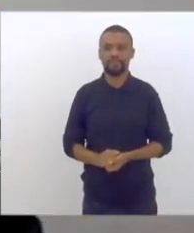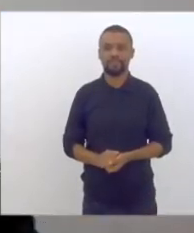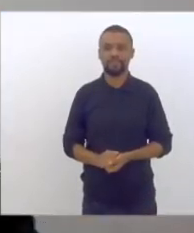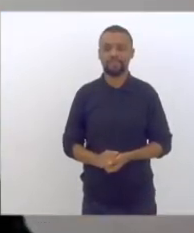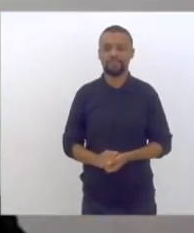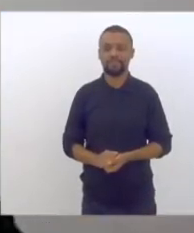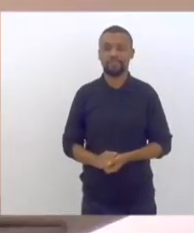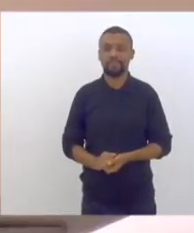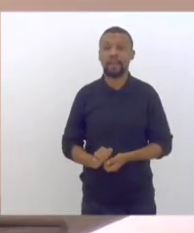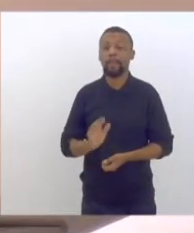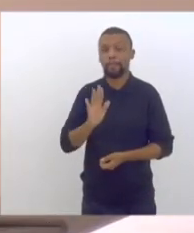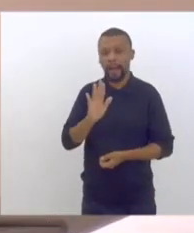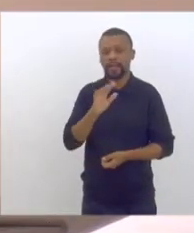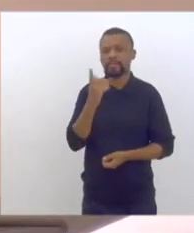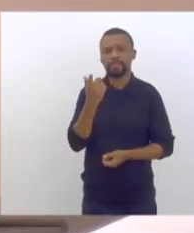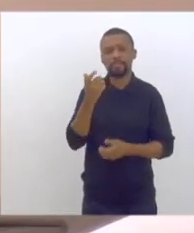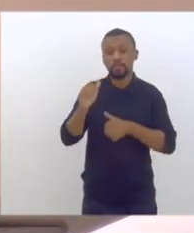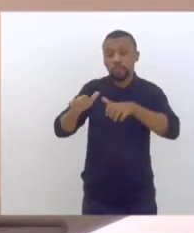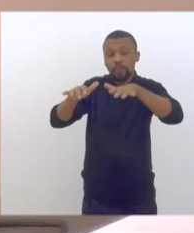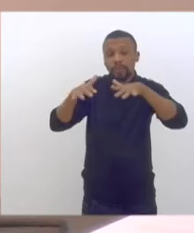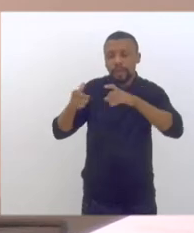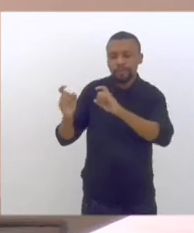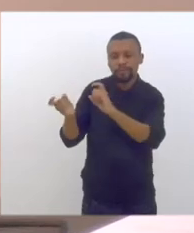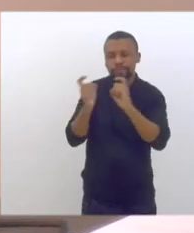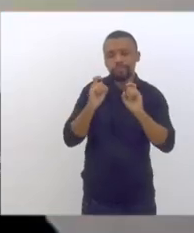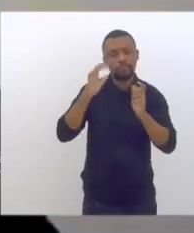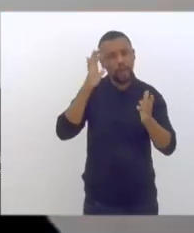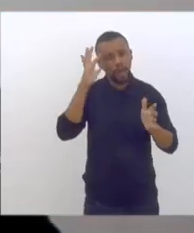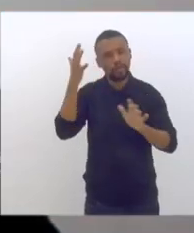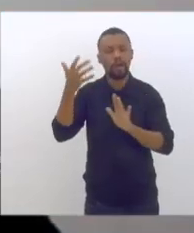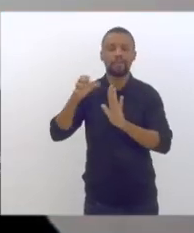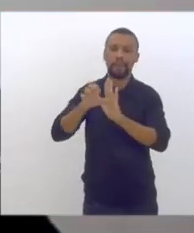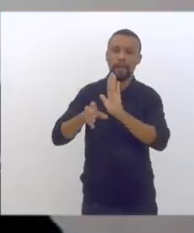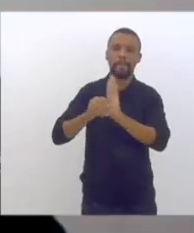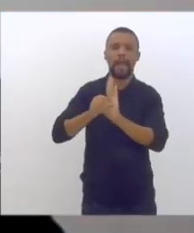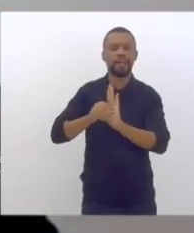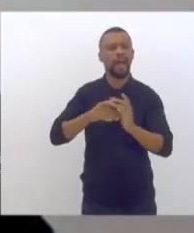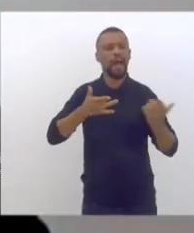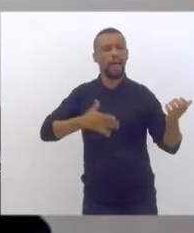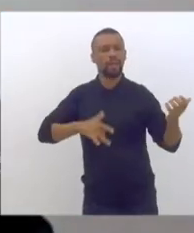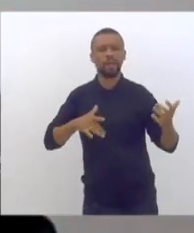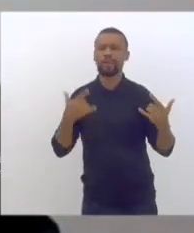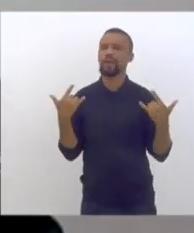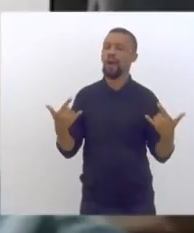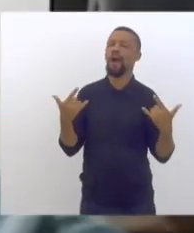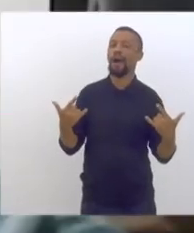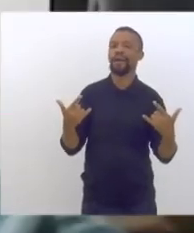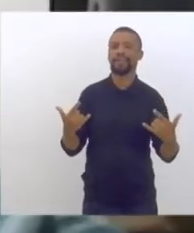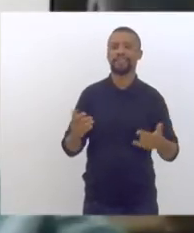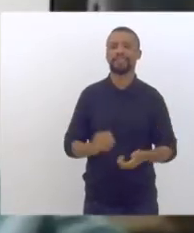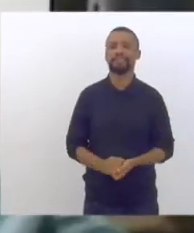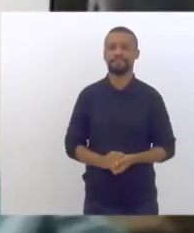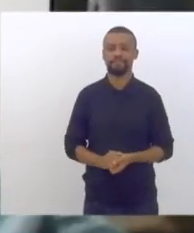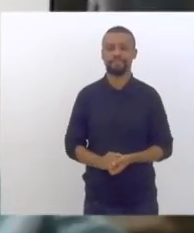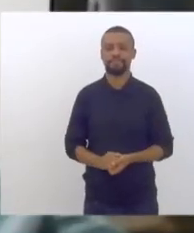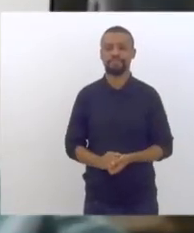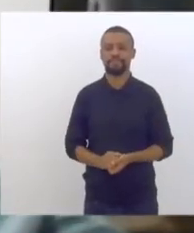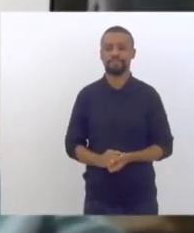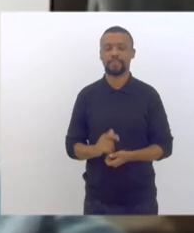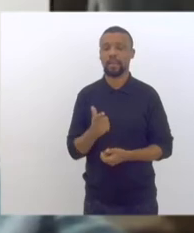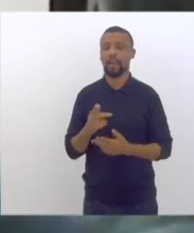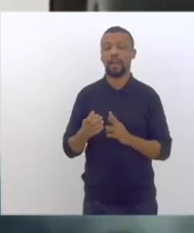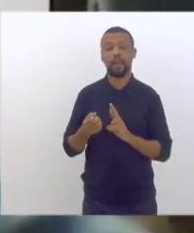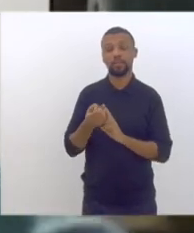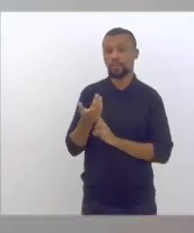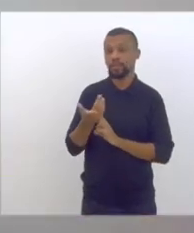mágica Vamos para o plenário a gente resolve a emenda a gente resolve lá tocando Rod isso ela autoria do